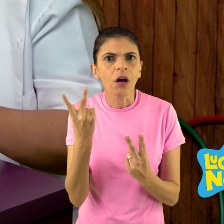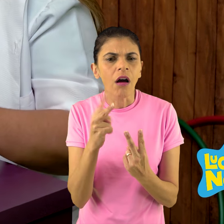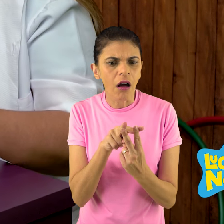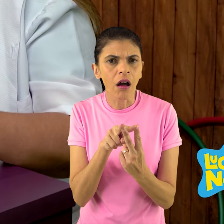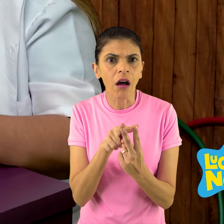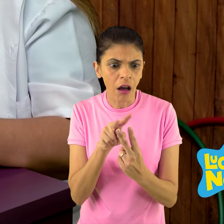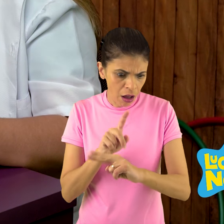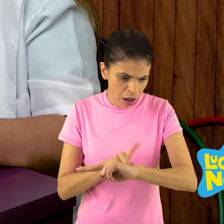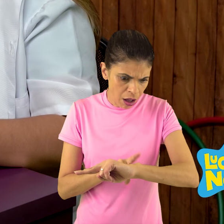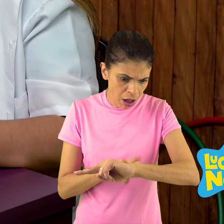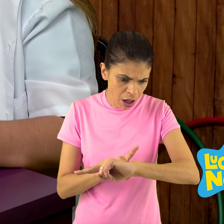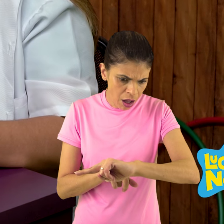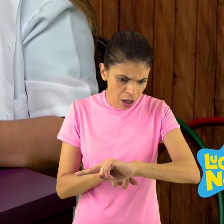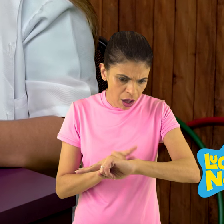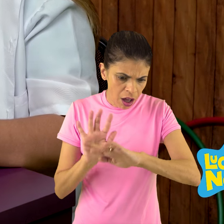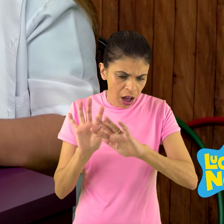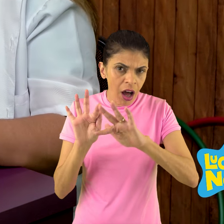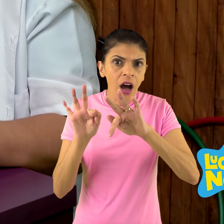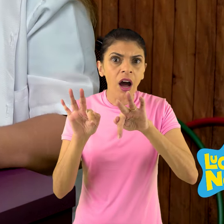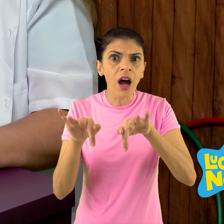E o tempo do recreio tá acabando.